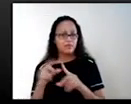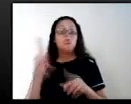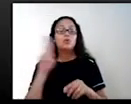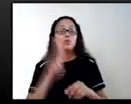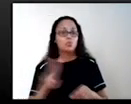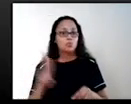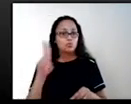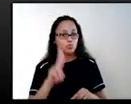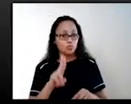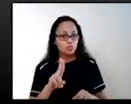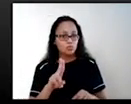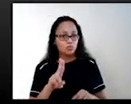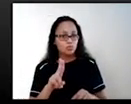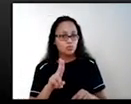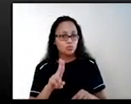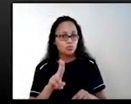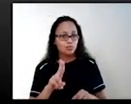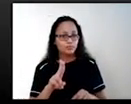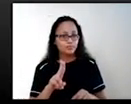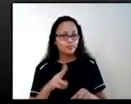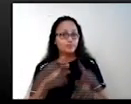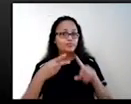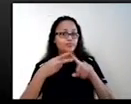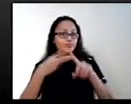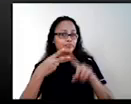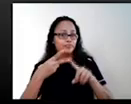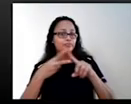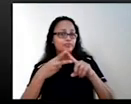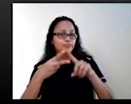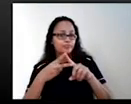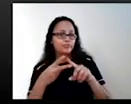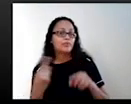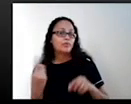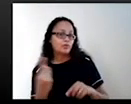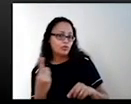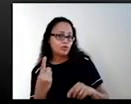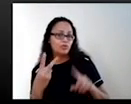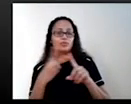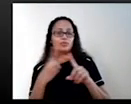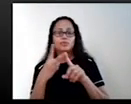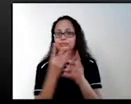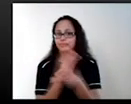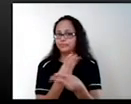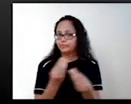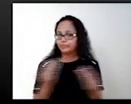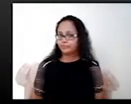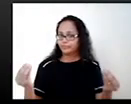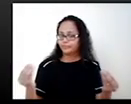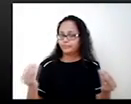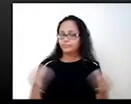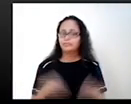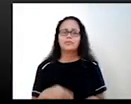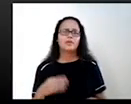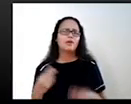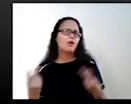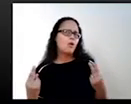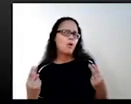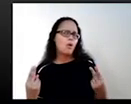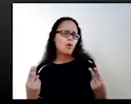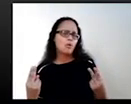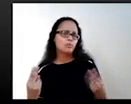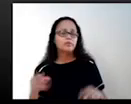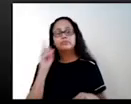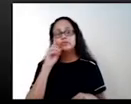de apenas duas desinências, a primeira do singular e as demais, versus as demais. Como assim? No dia a dia,